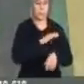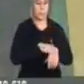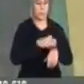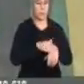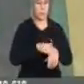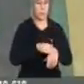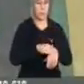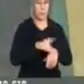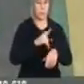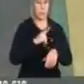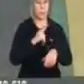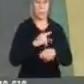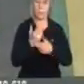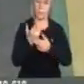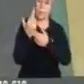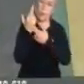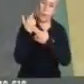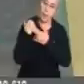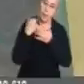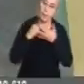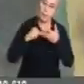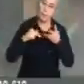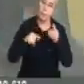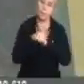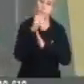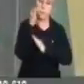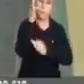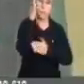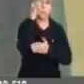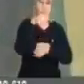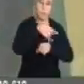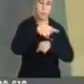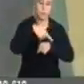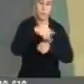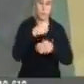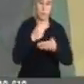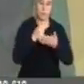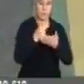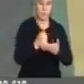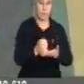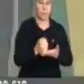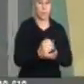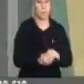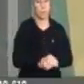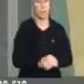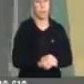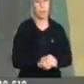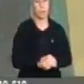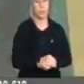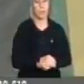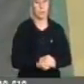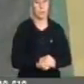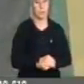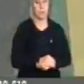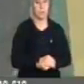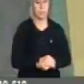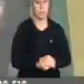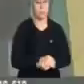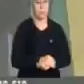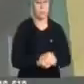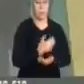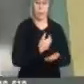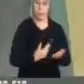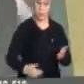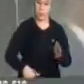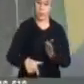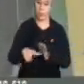tem responsabilidade com o futuro desse país e não com o governo, como o governo anterior do PT, que